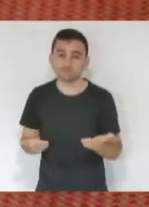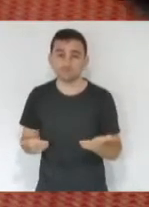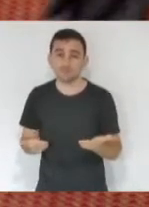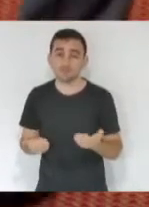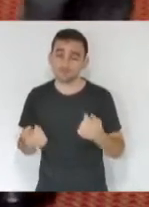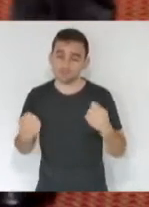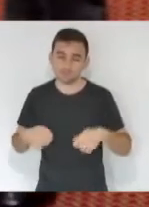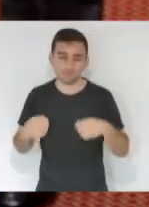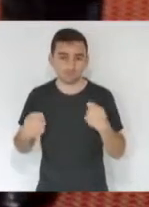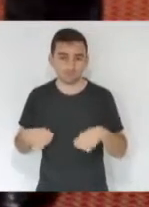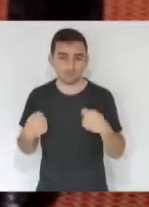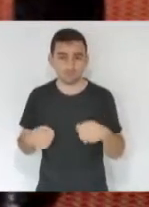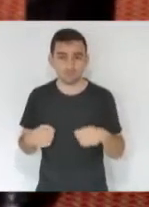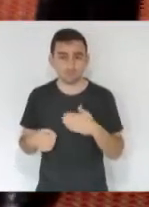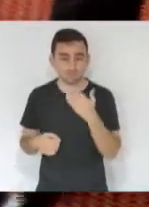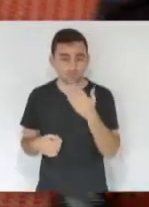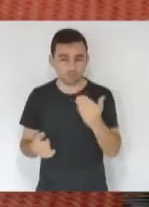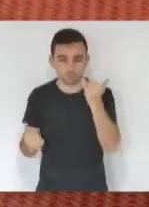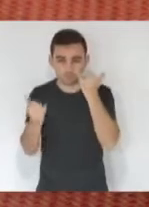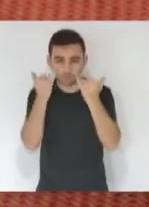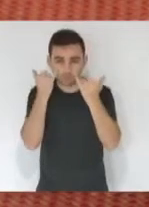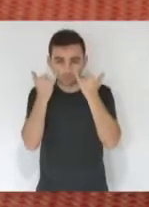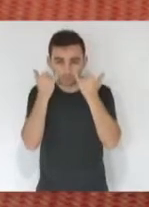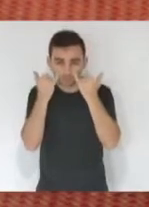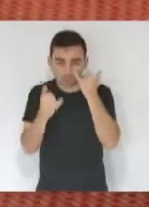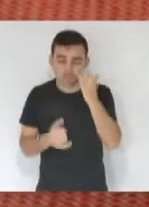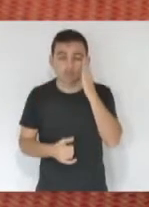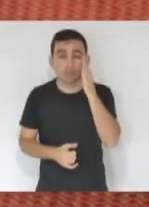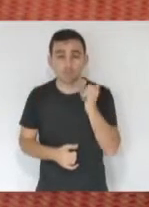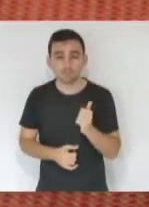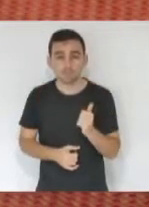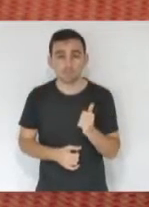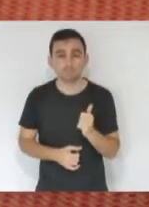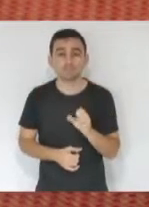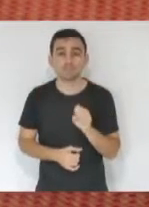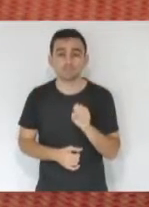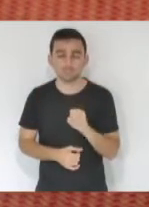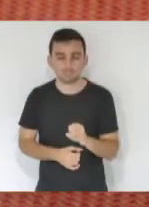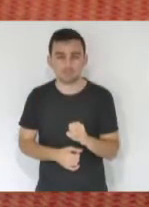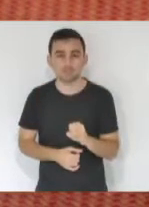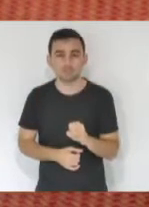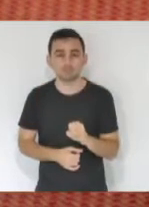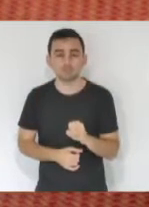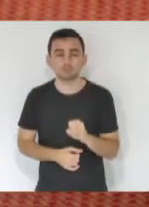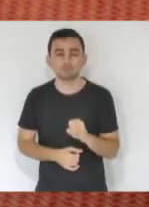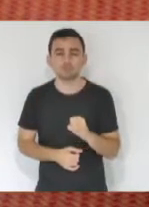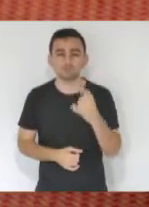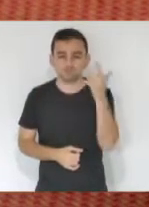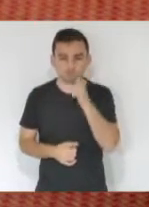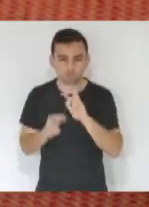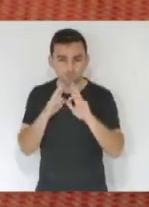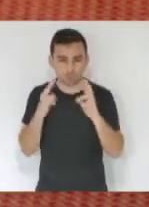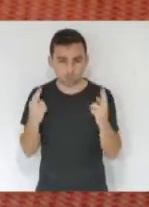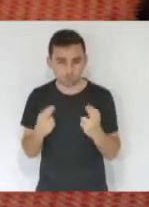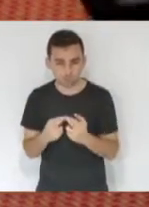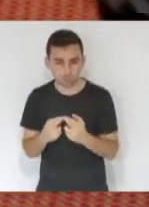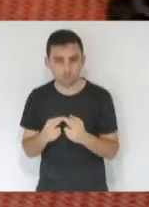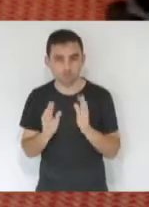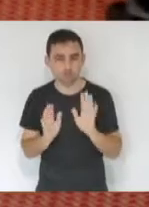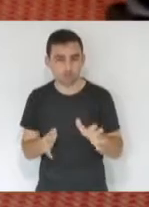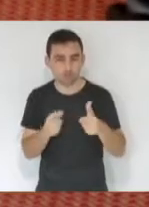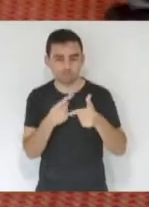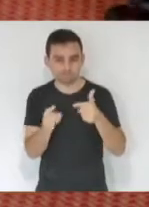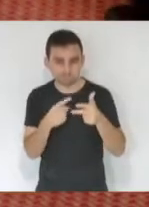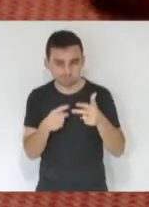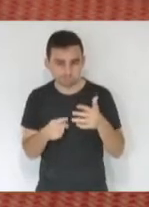necessário restrito informação para saber se de fato ocorreu às reuniões ora elencadas na